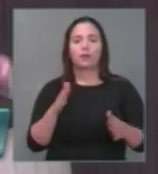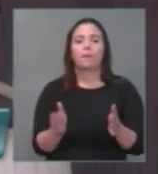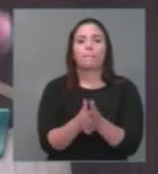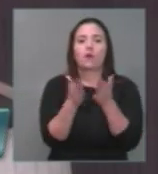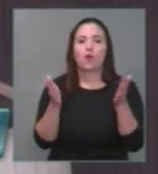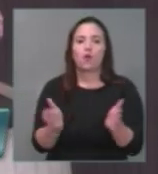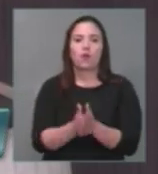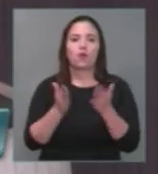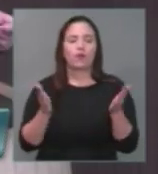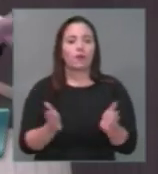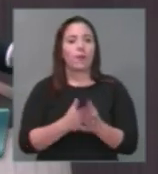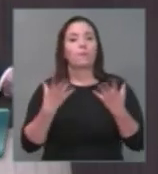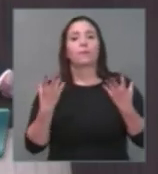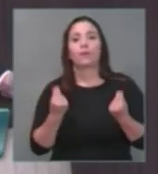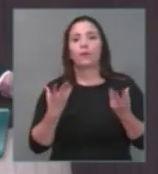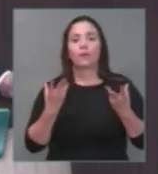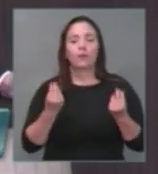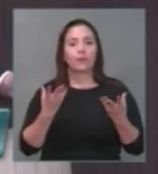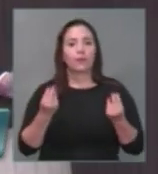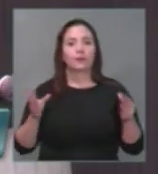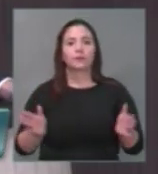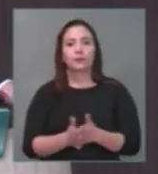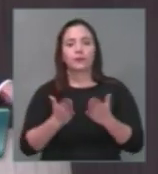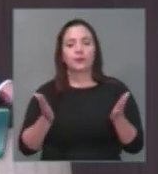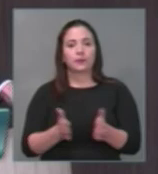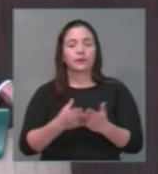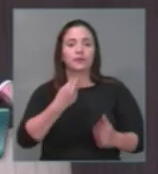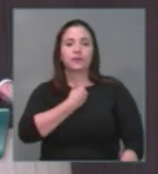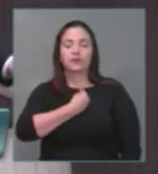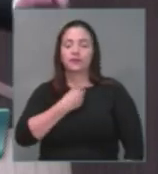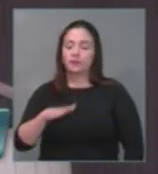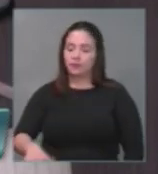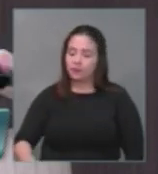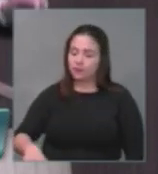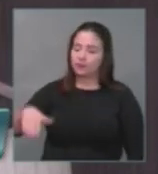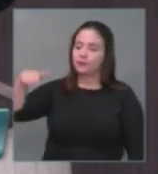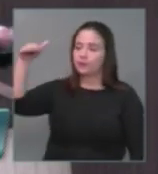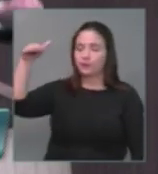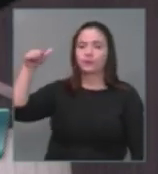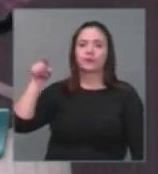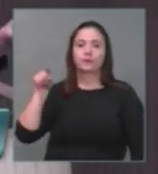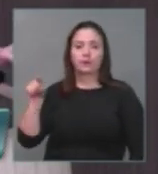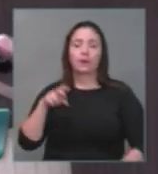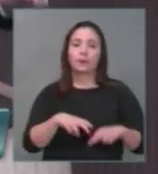gente. É muita gente que vai viver a sua infância na mais absoluta vulnerabilidade.